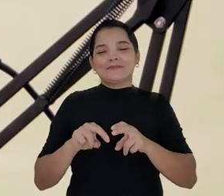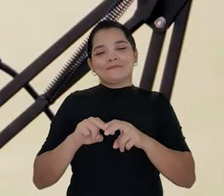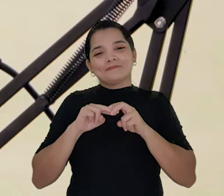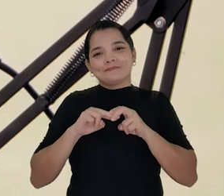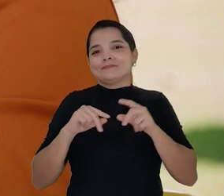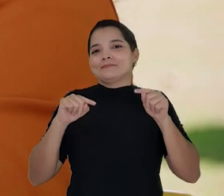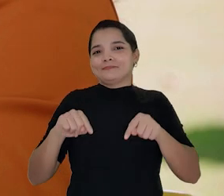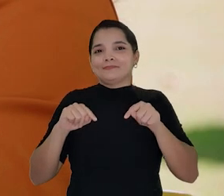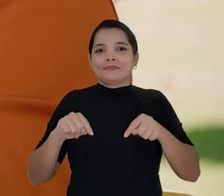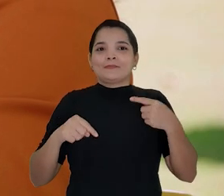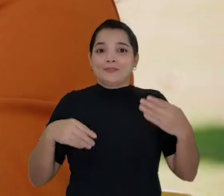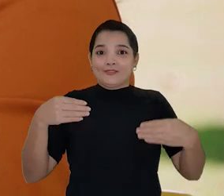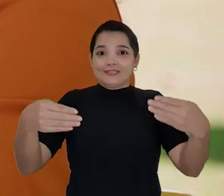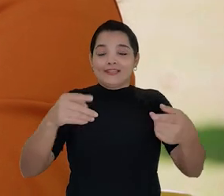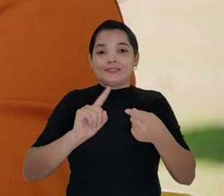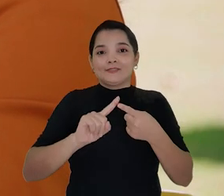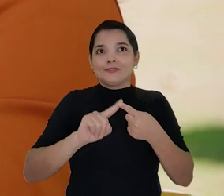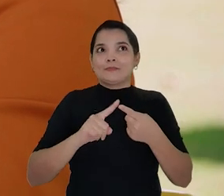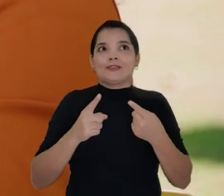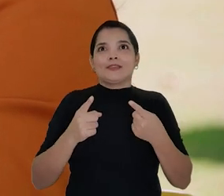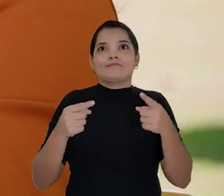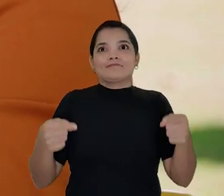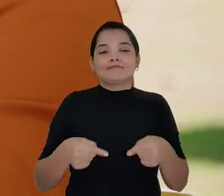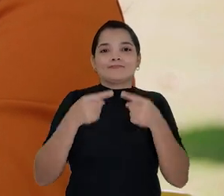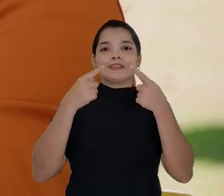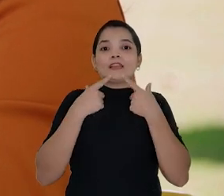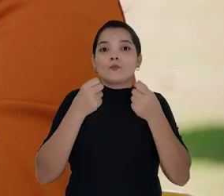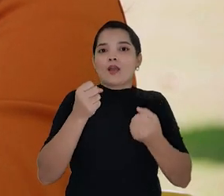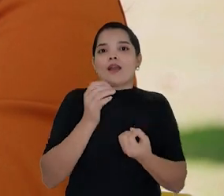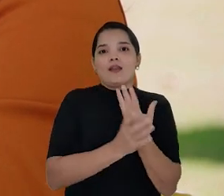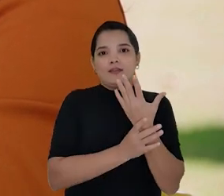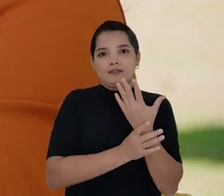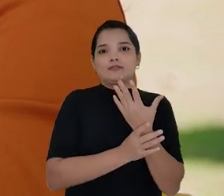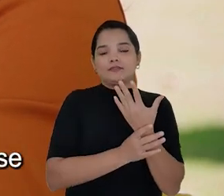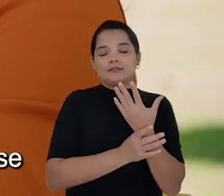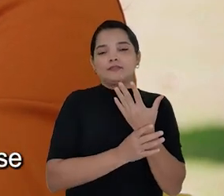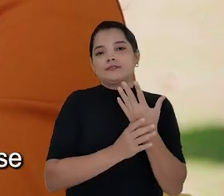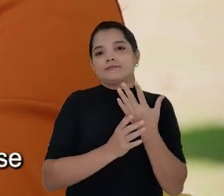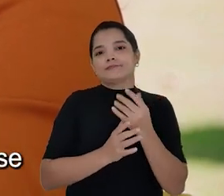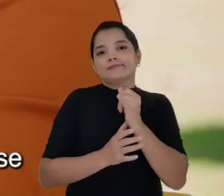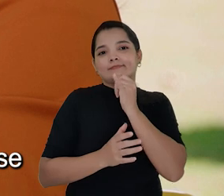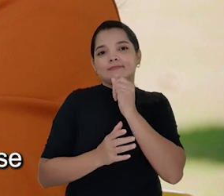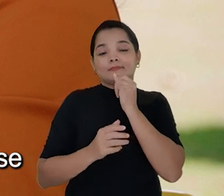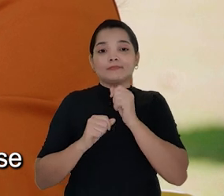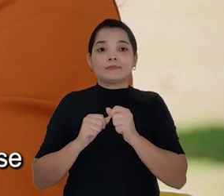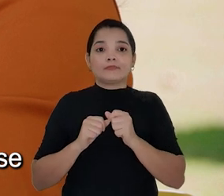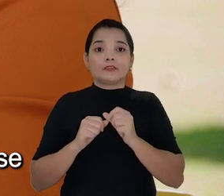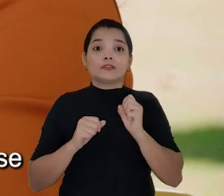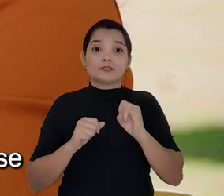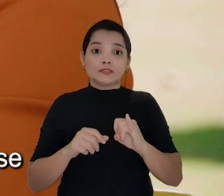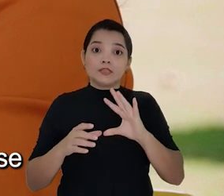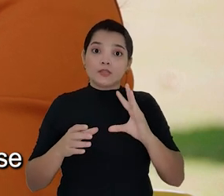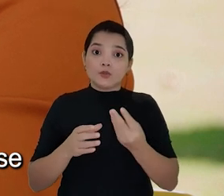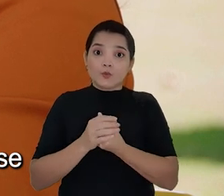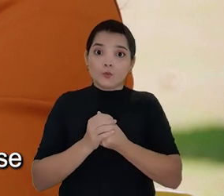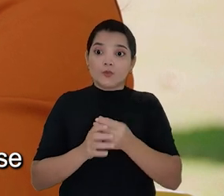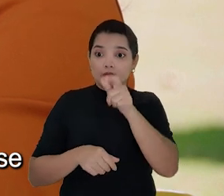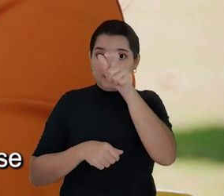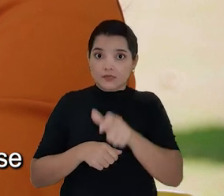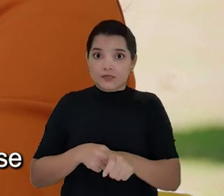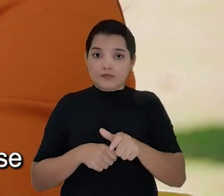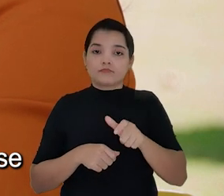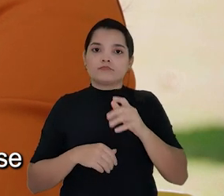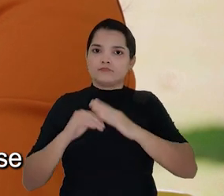Então esse é um processo que eu diria também de construir uma linguagem não é quando a gente inclui eh um cientista